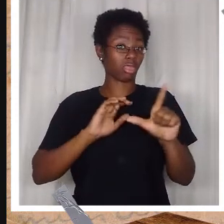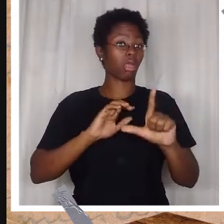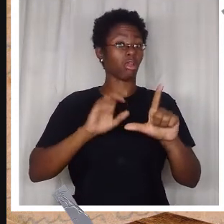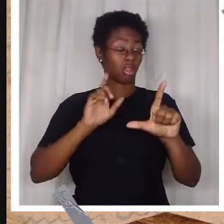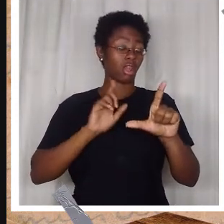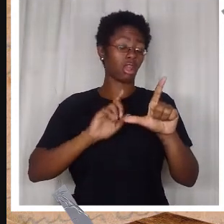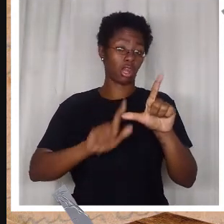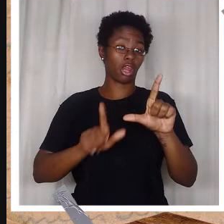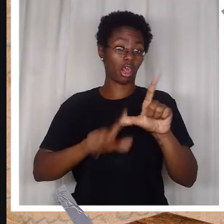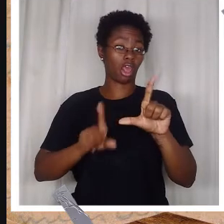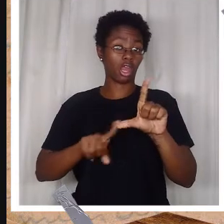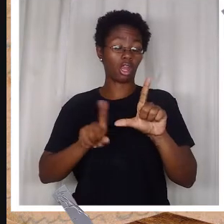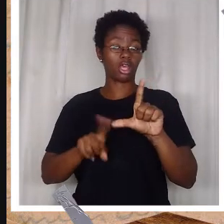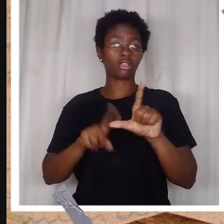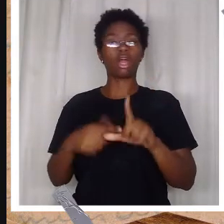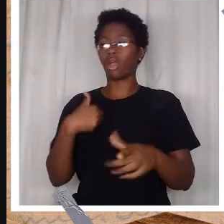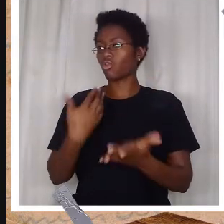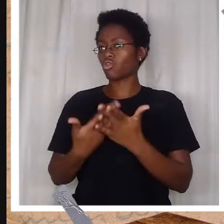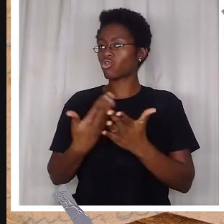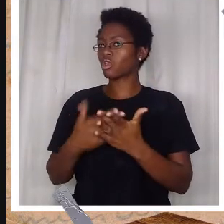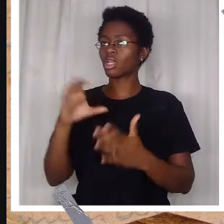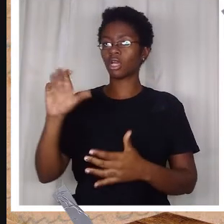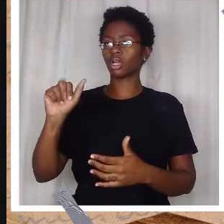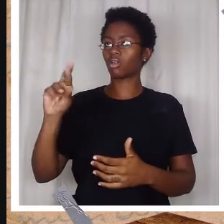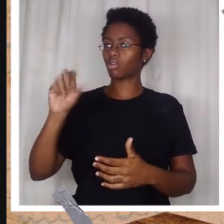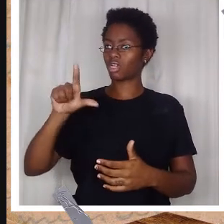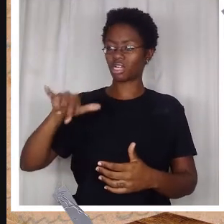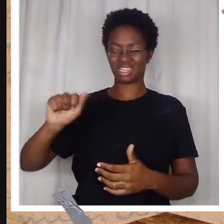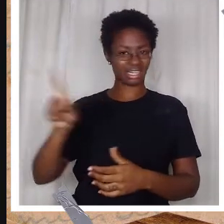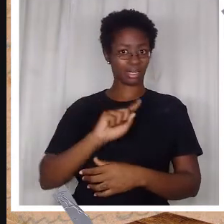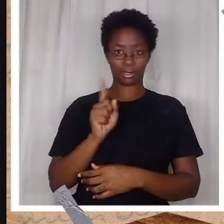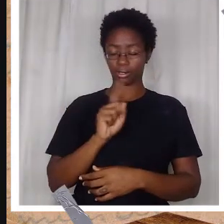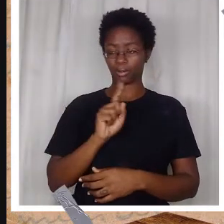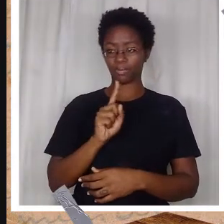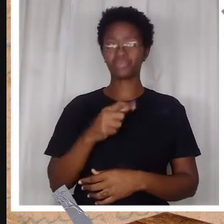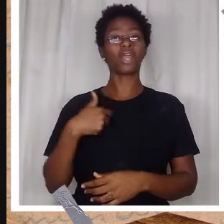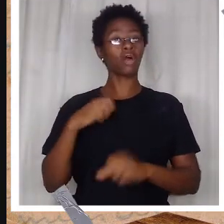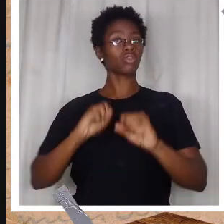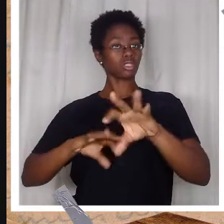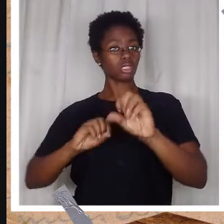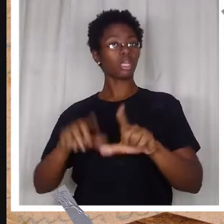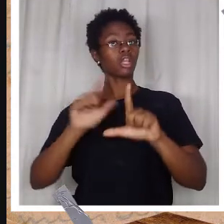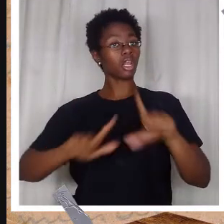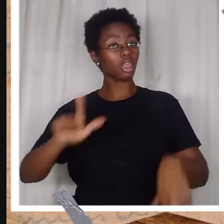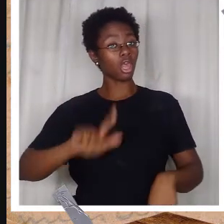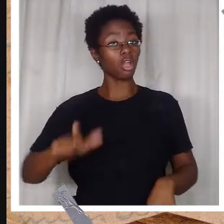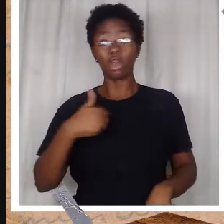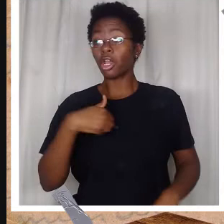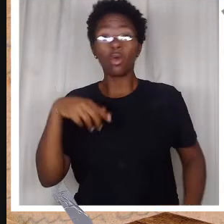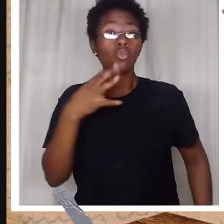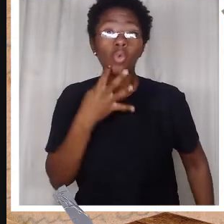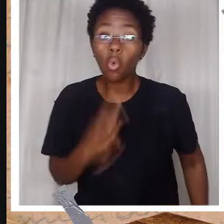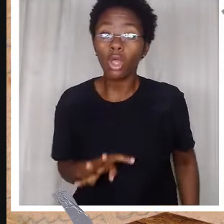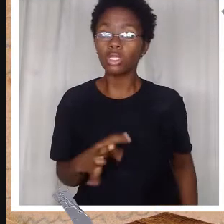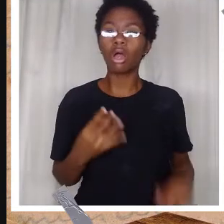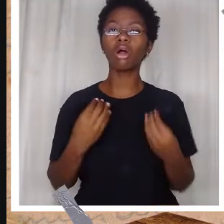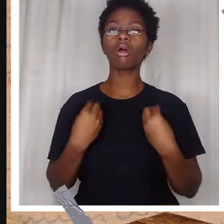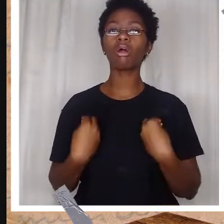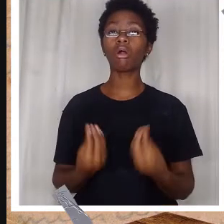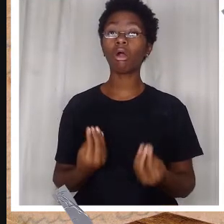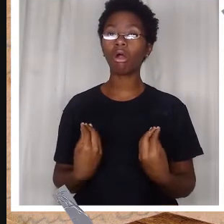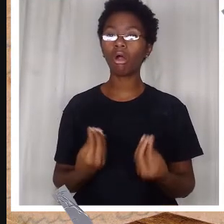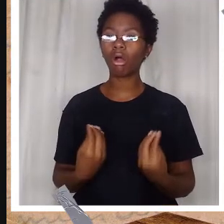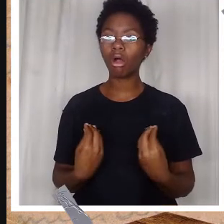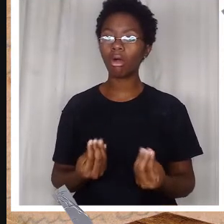Carolina, em sequência passei a dar aula de literatura e nunca falei de Carolina. E isso gerou em mim uma